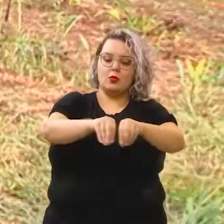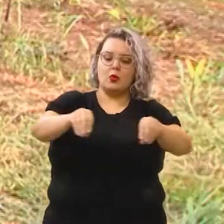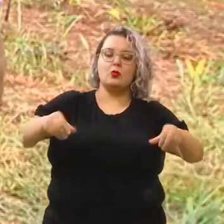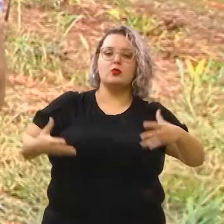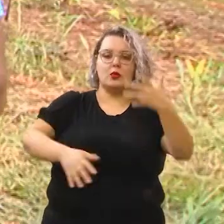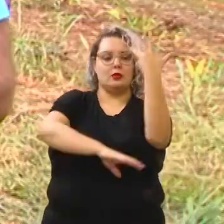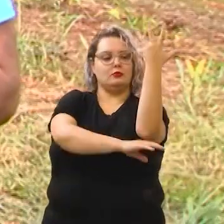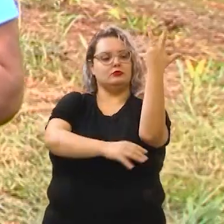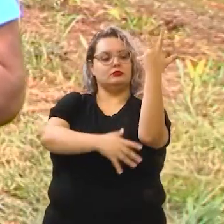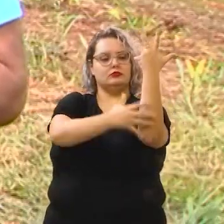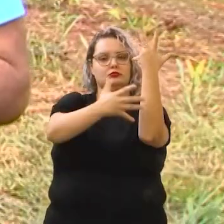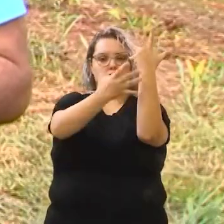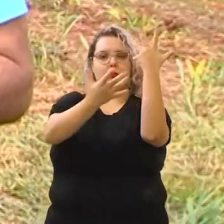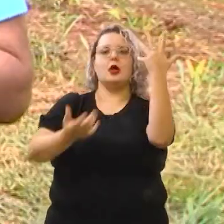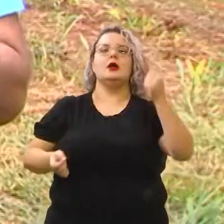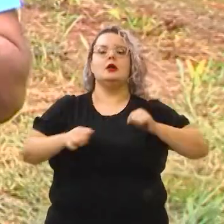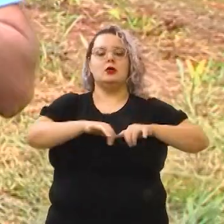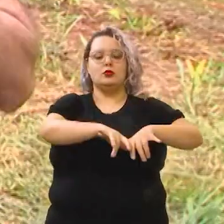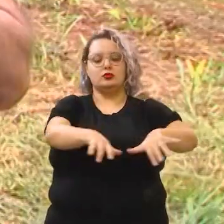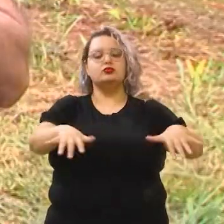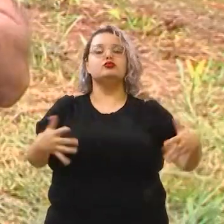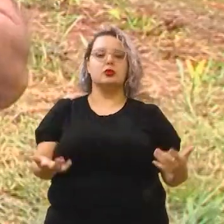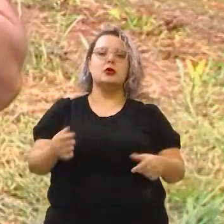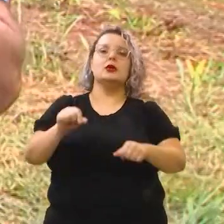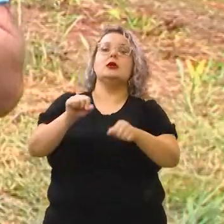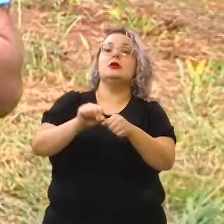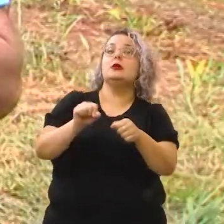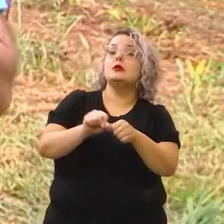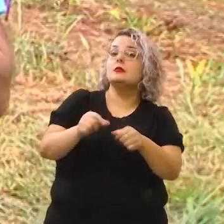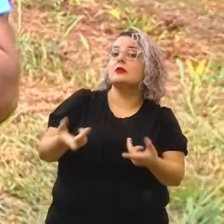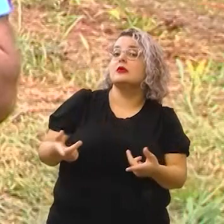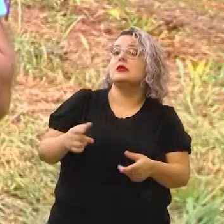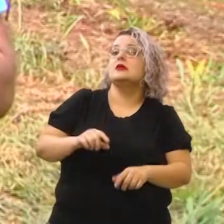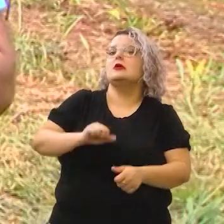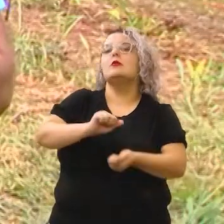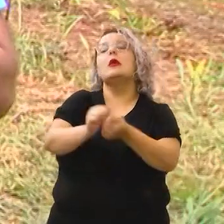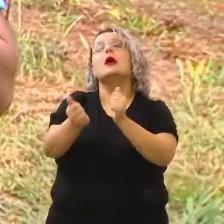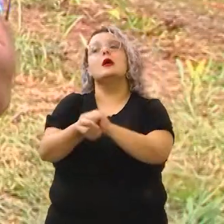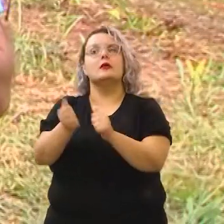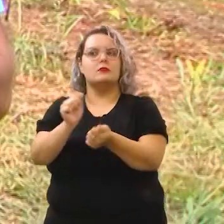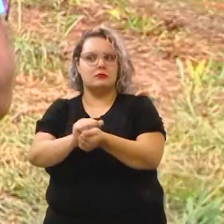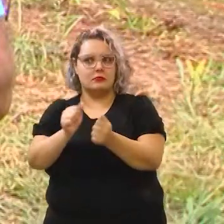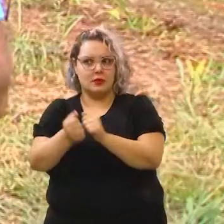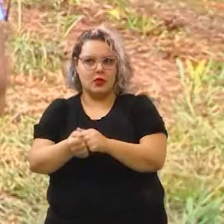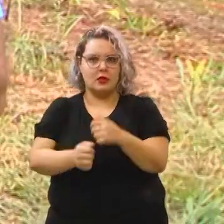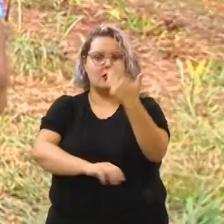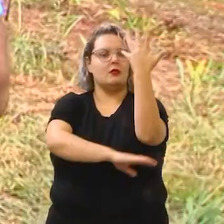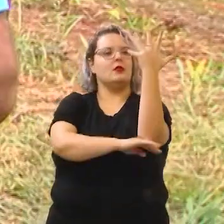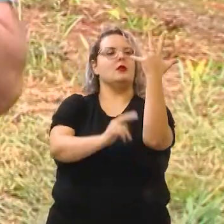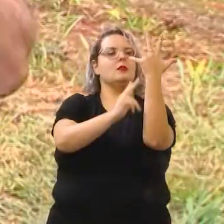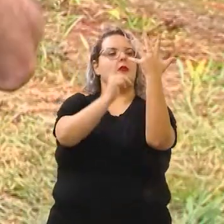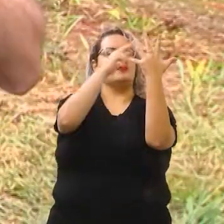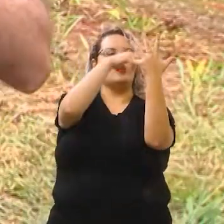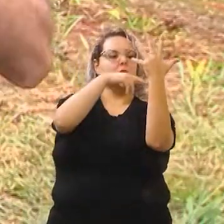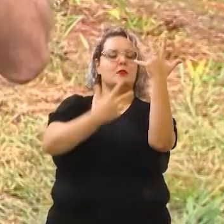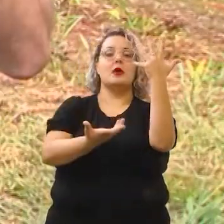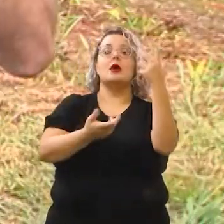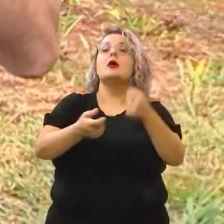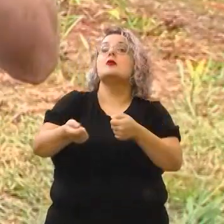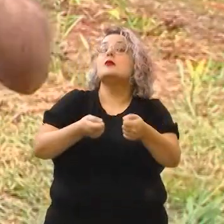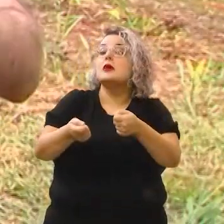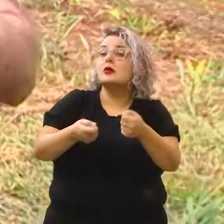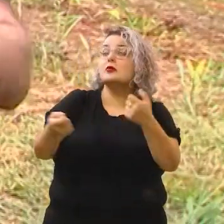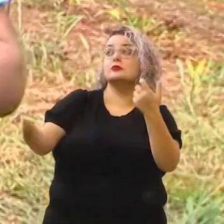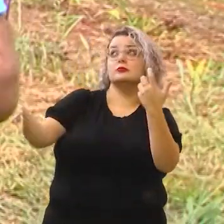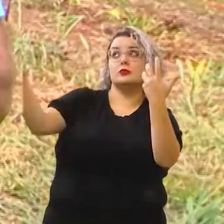no seu corpo, no corpo da árvore, né? E uma vez que a gente vai fazendo depois o manejo desse sistema, que são através de podas, você vai